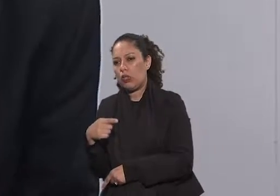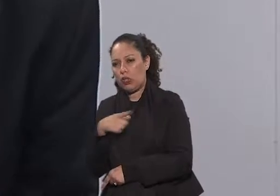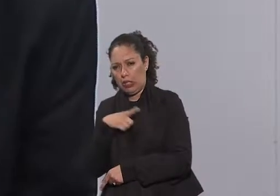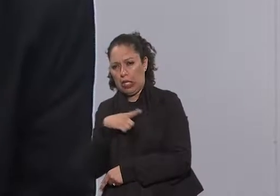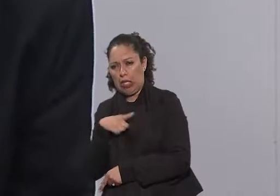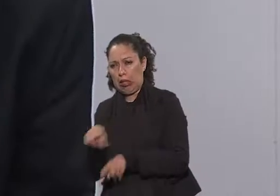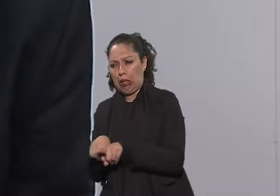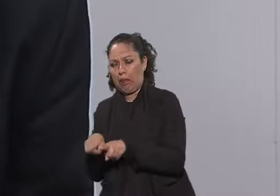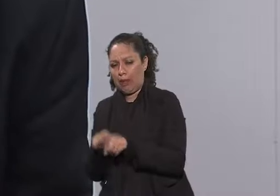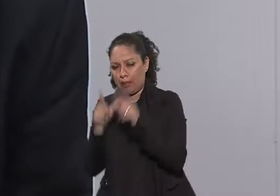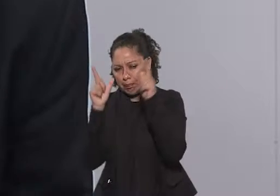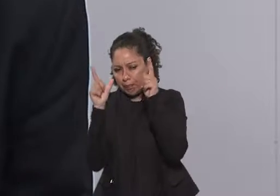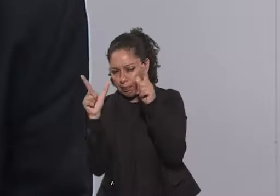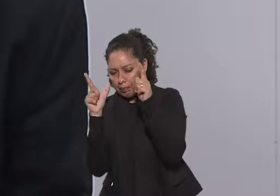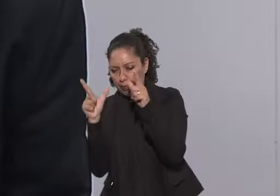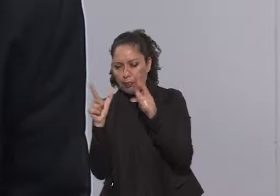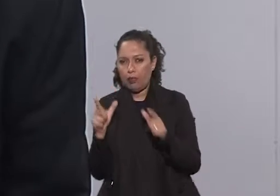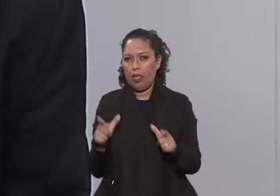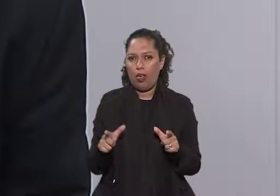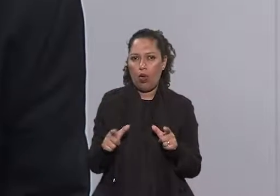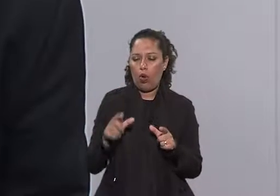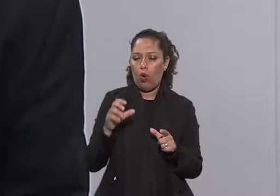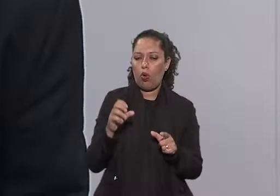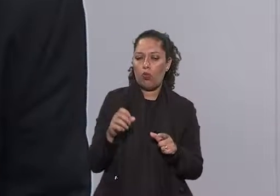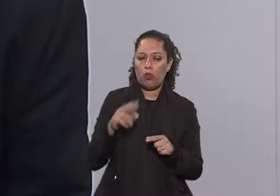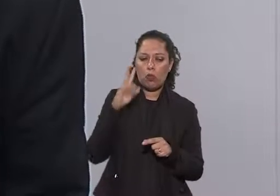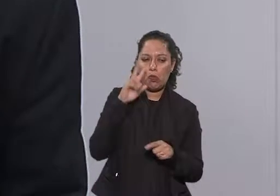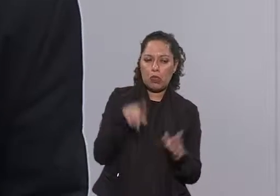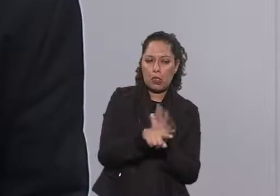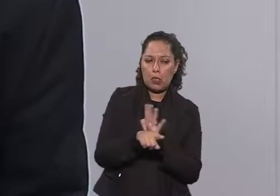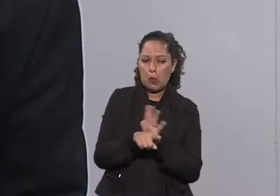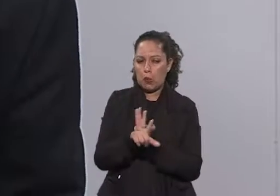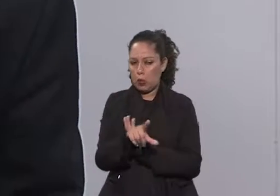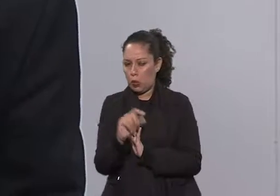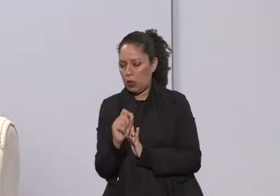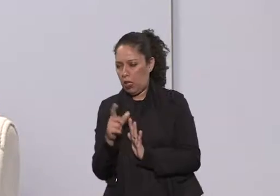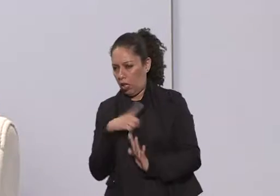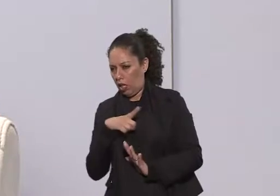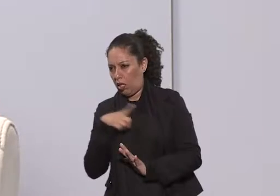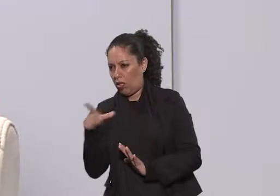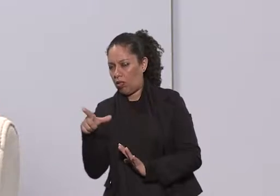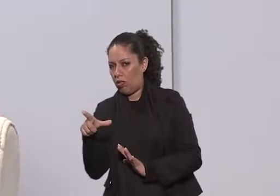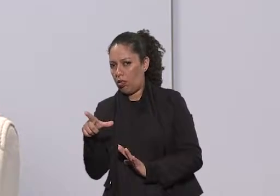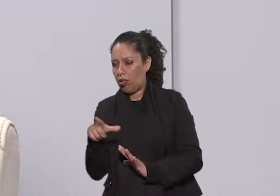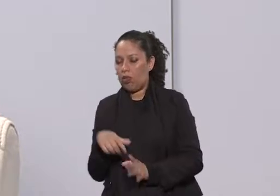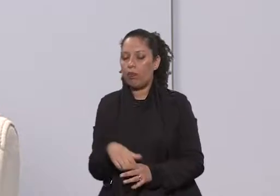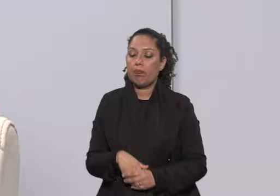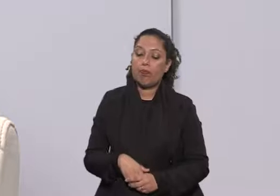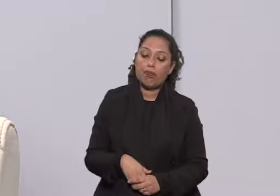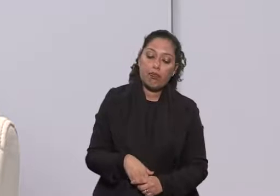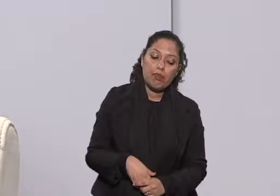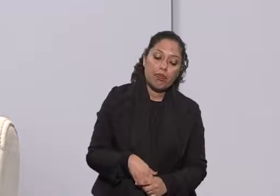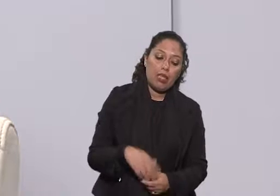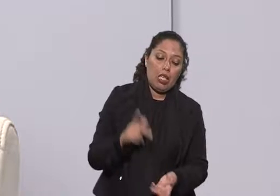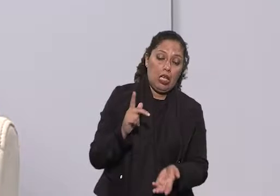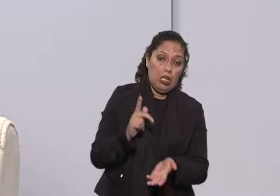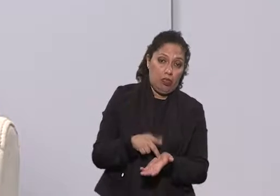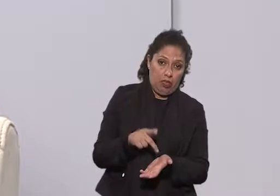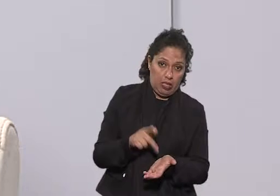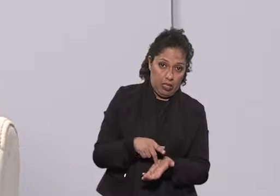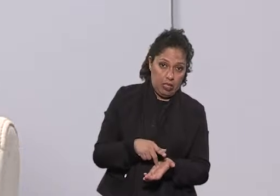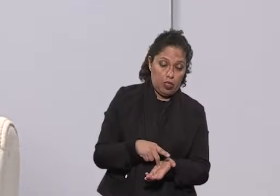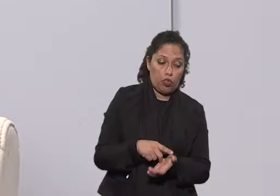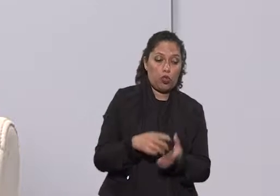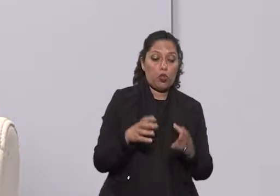por terra aquele jogador pega aquela jogadora que tem um bom toque de bola tem sensualidade área e tudo é a do que tem acontecido em tese na